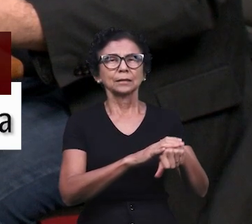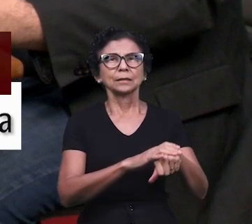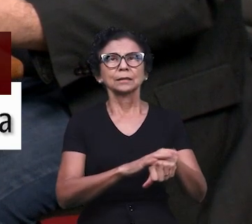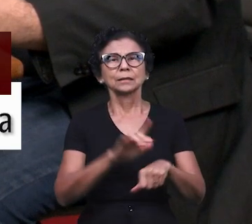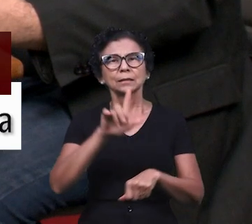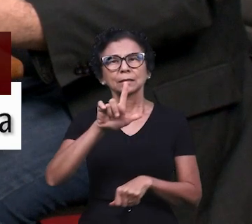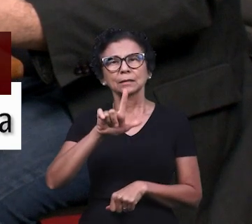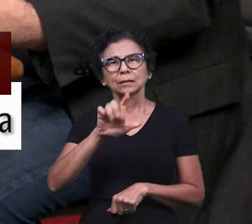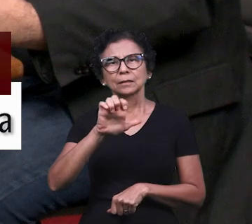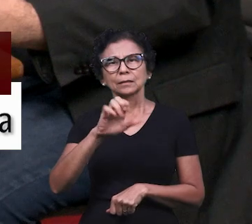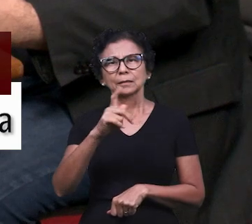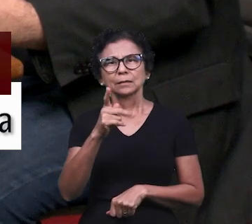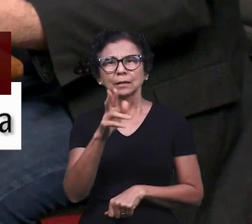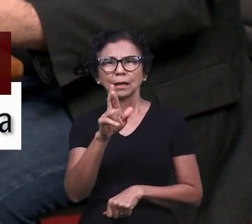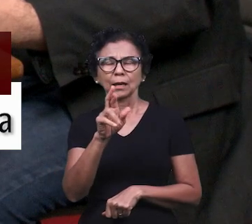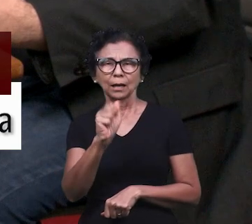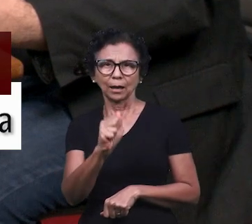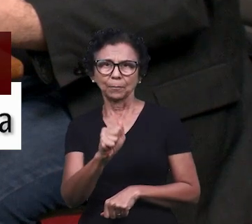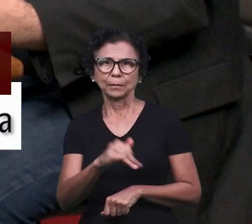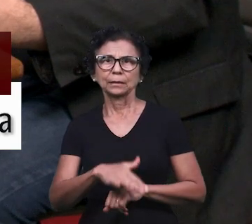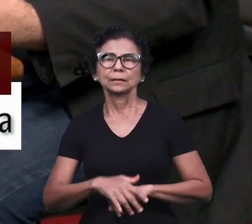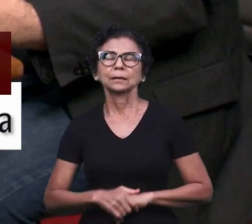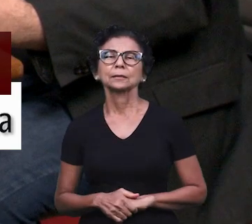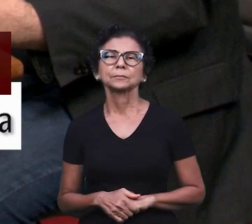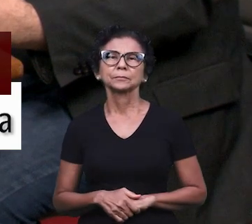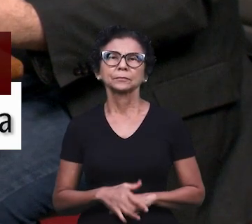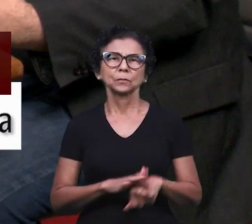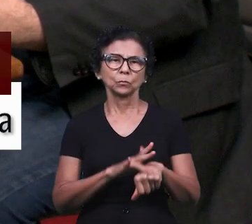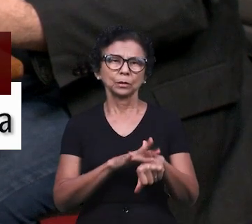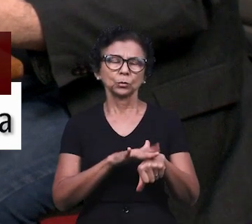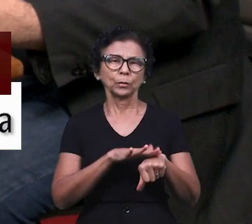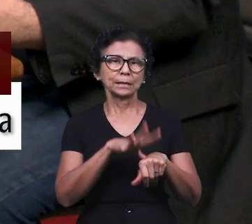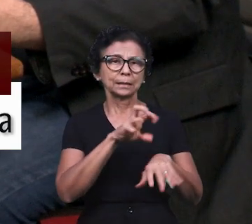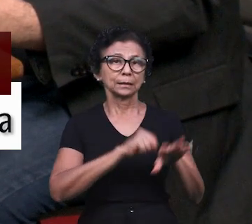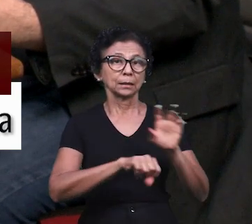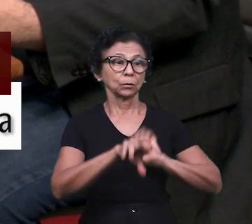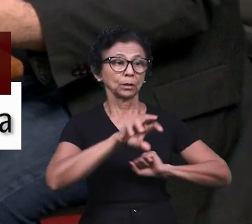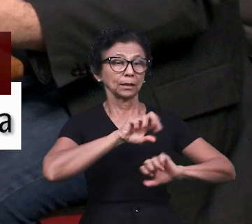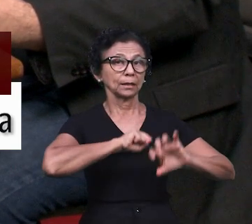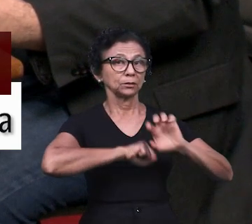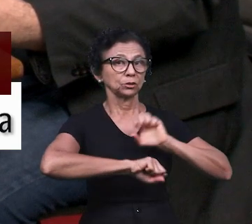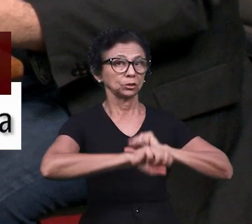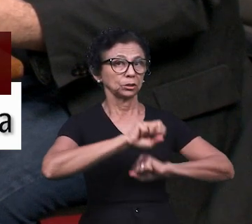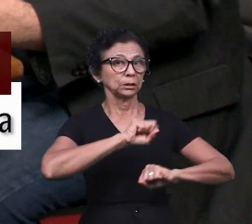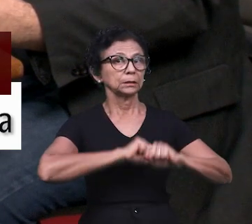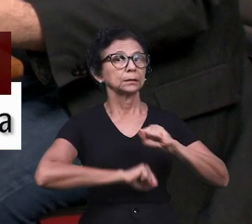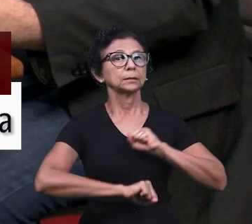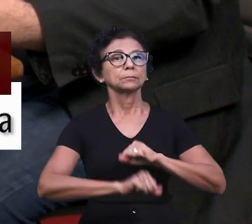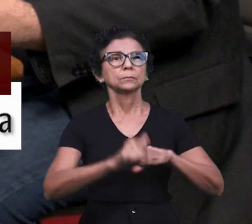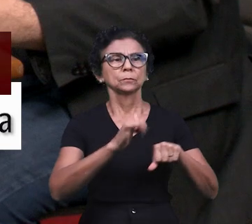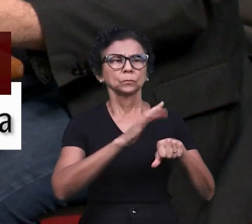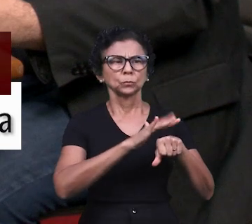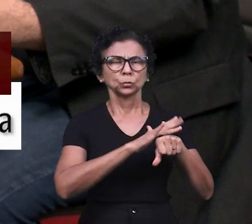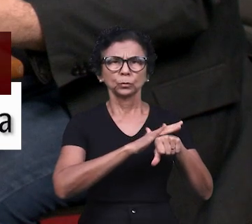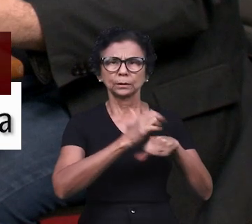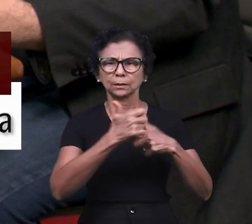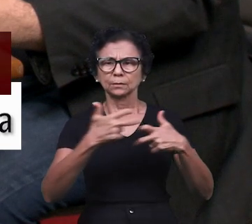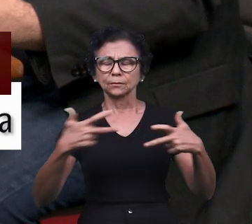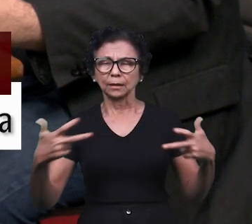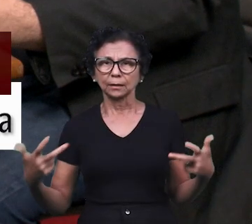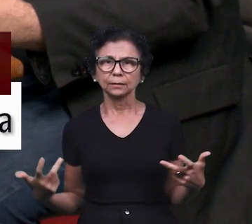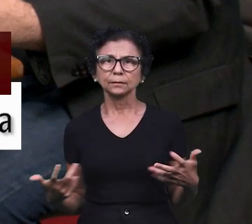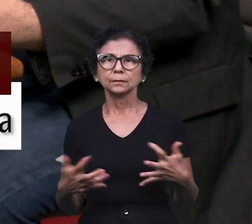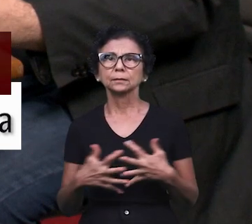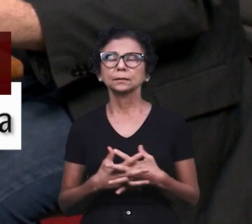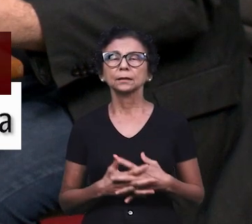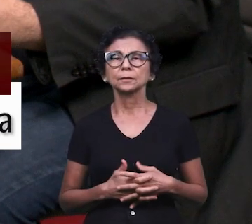doença contagiosa. Esse é um sinônimo. Foram as doenças aqui que foram explanadas